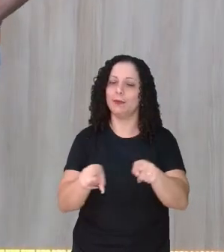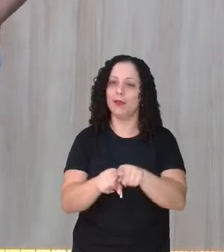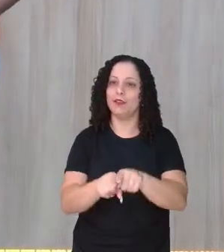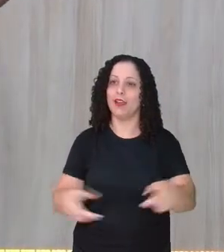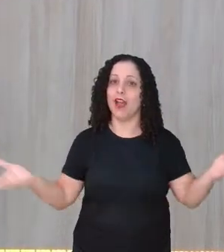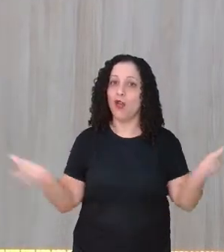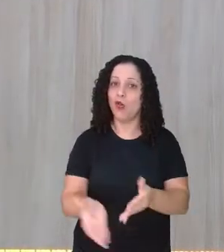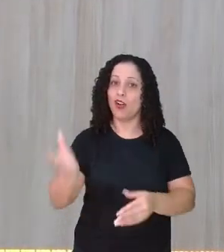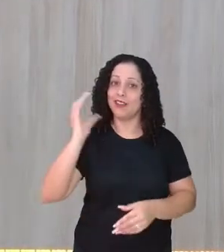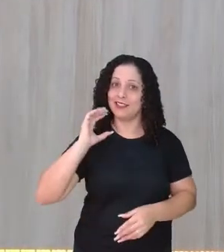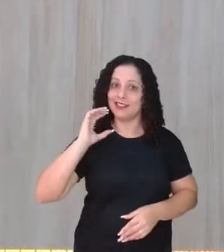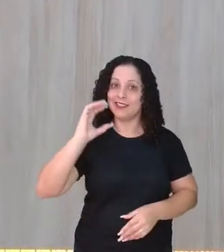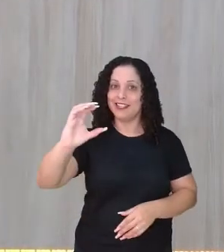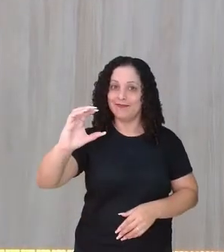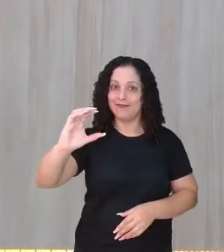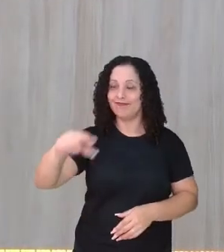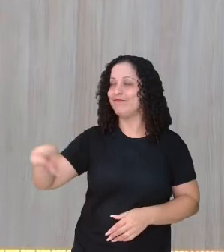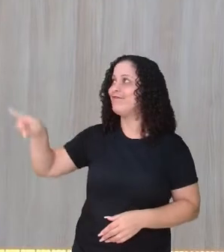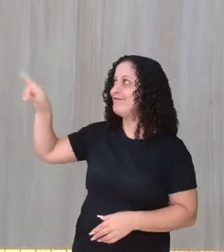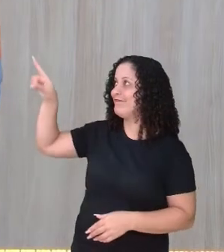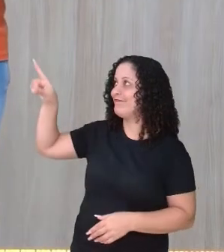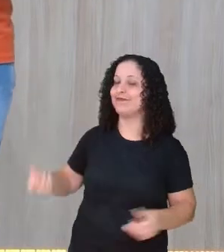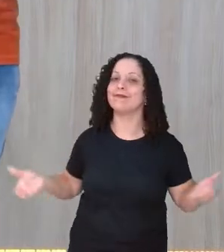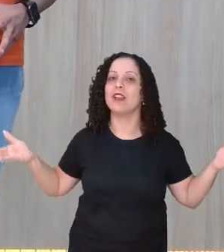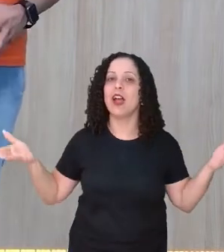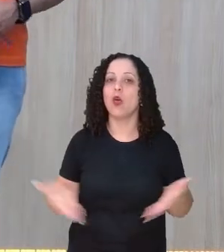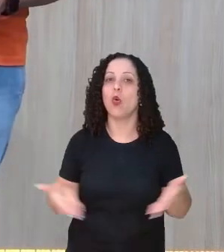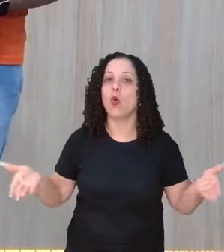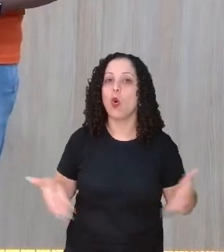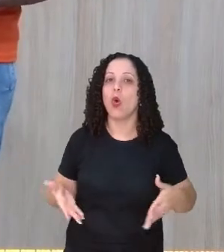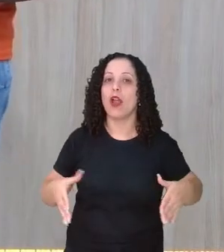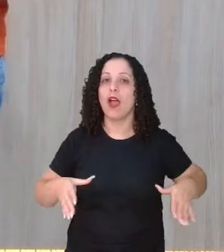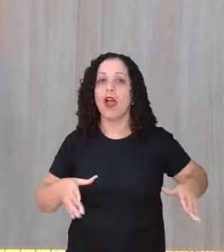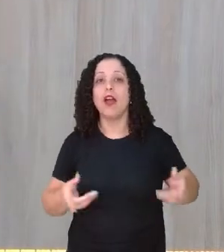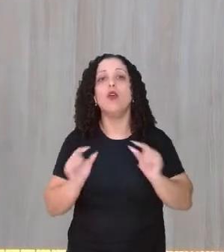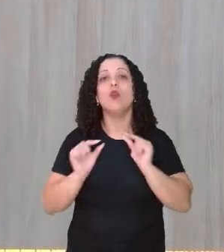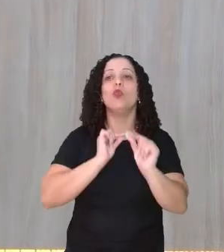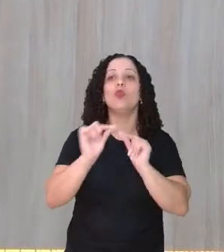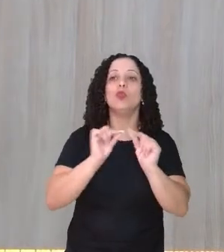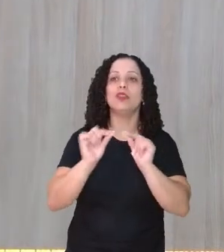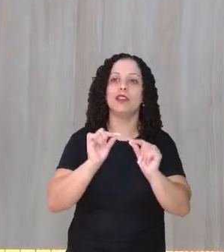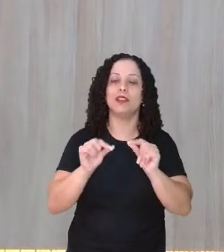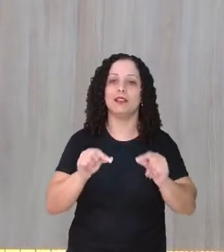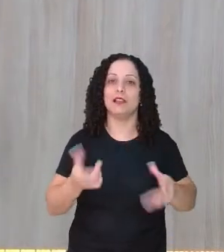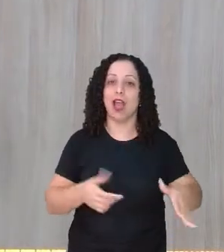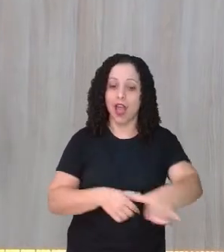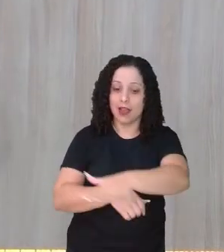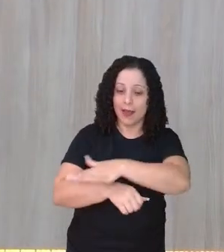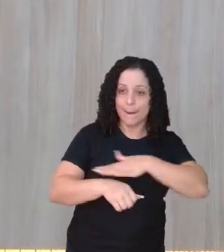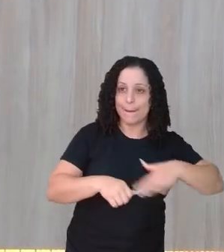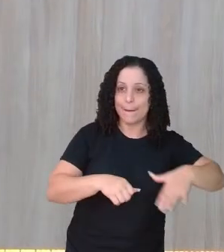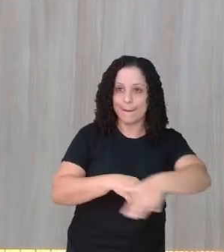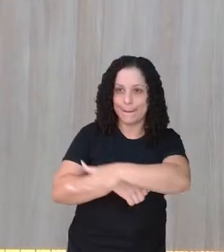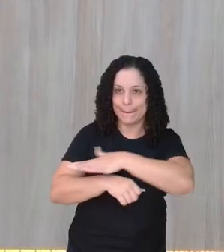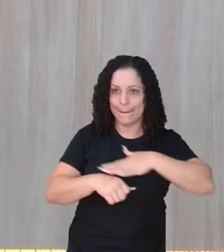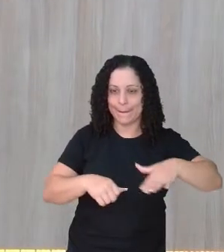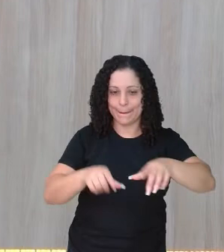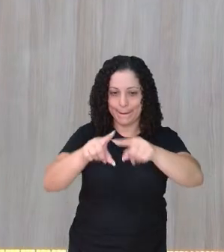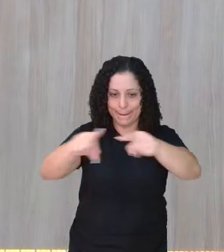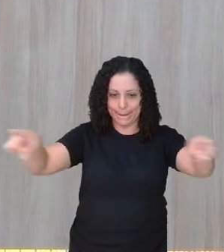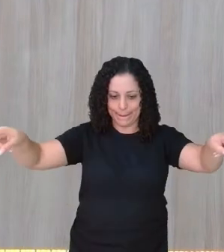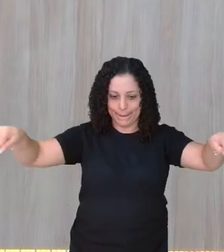letra C, eu quero saber a área do piso, ou seja, essa áreazinha bege que está aparecendo